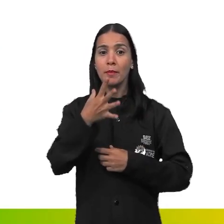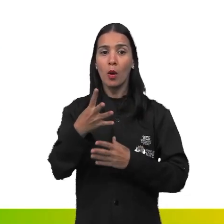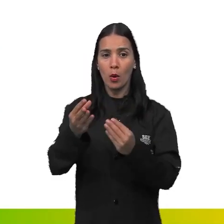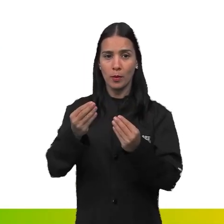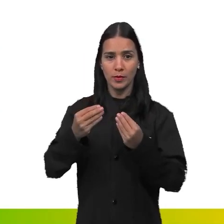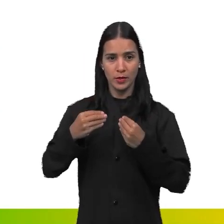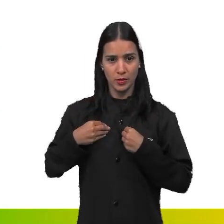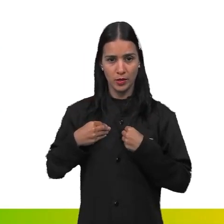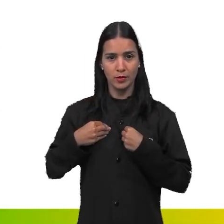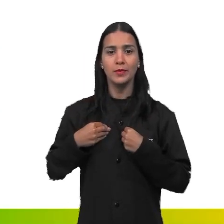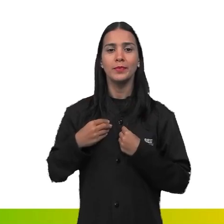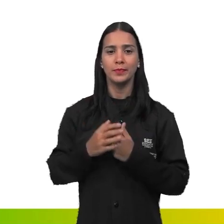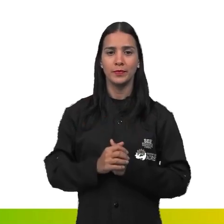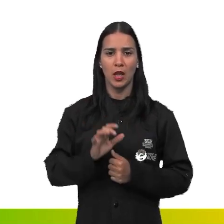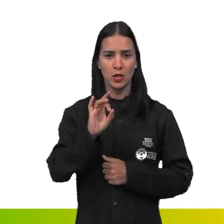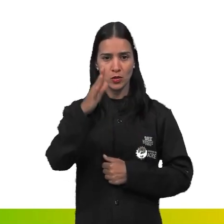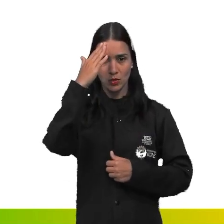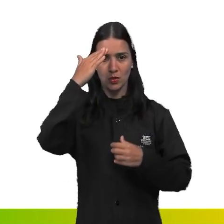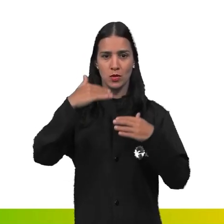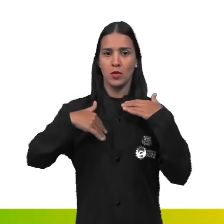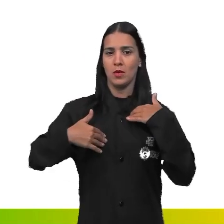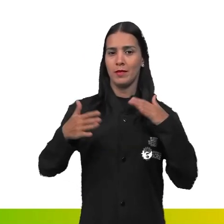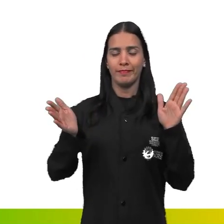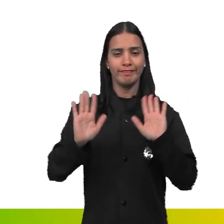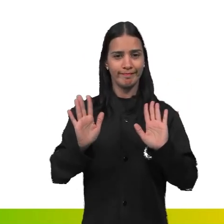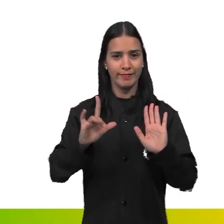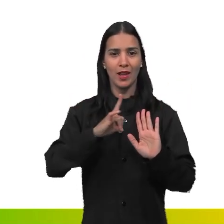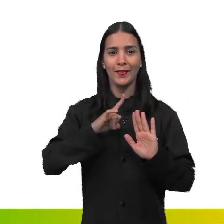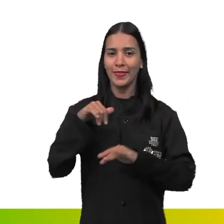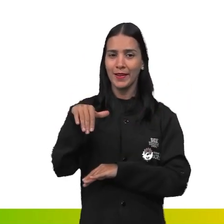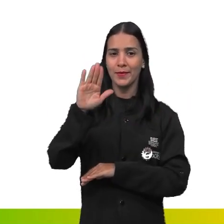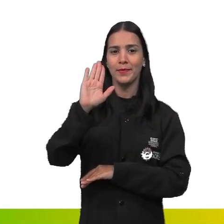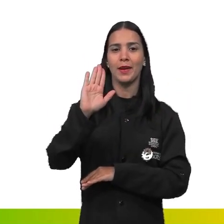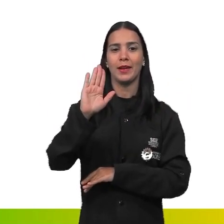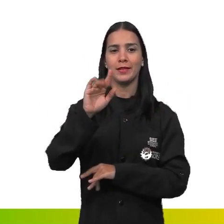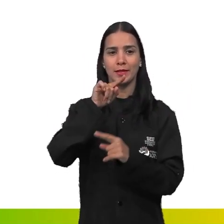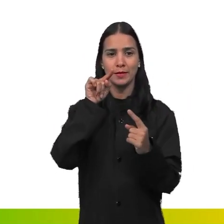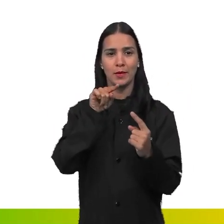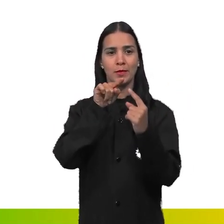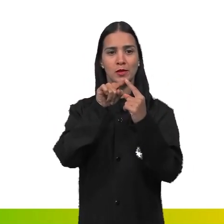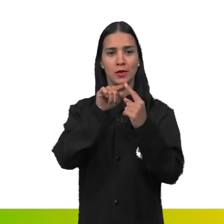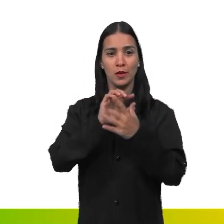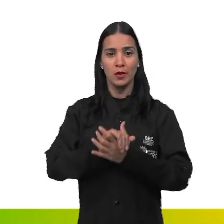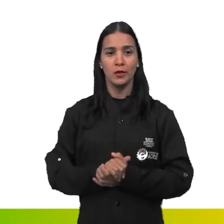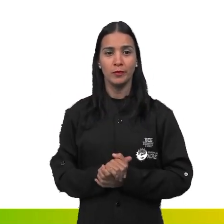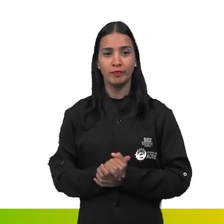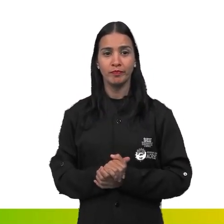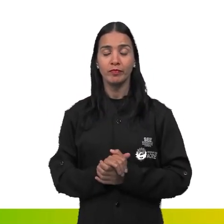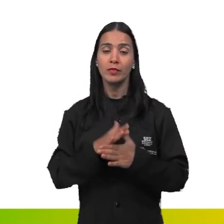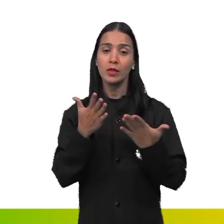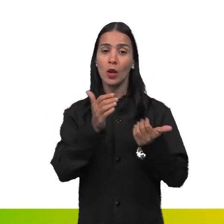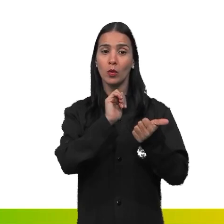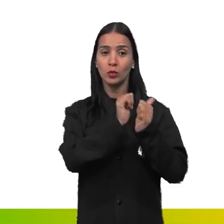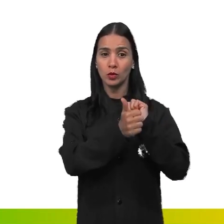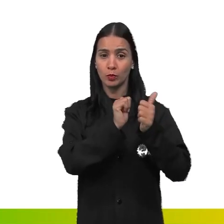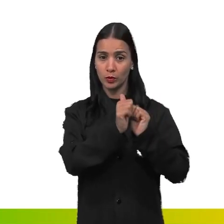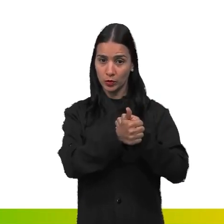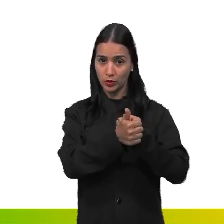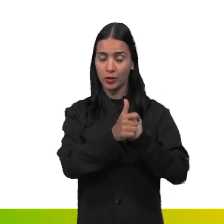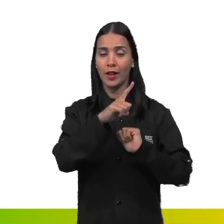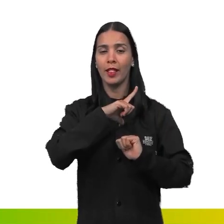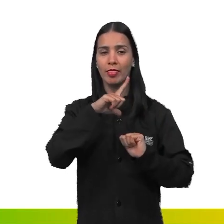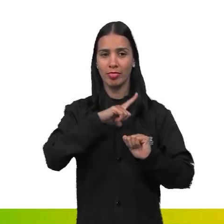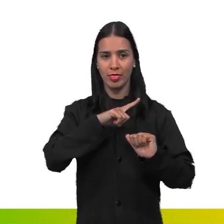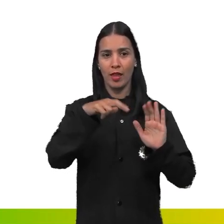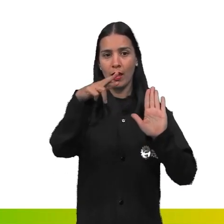vou só grifar aqui, pontinho. Além disso, pode-se afirmar que os esportes são atividades sujeitas a regulamentos